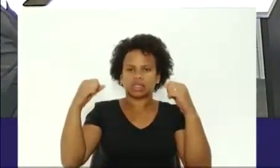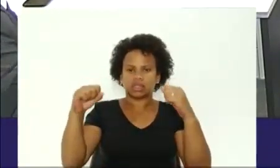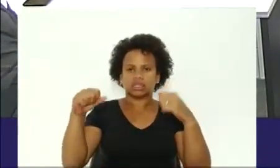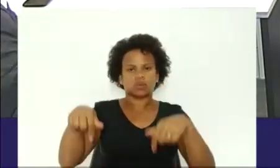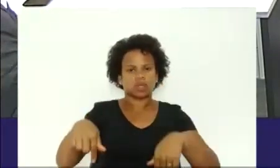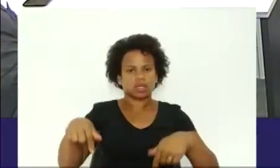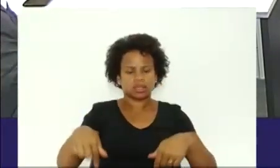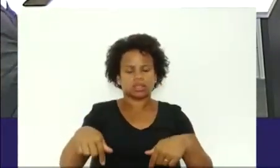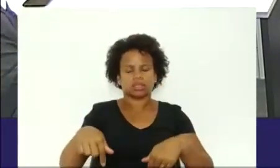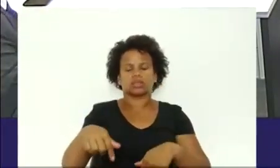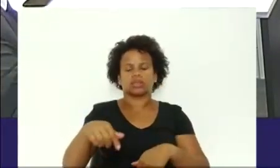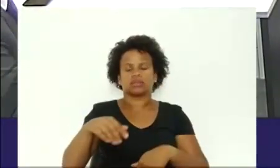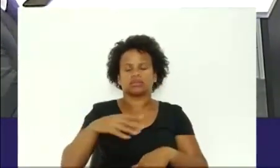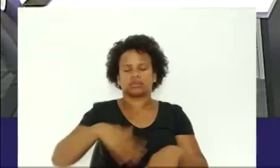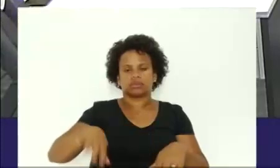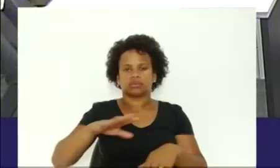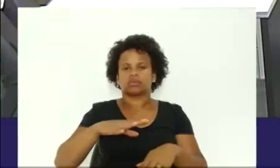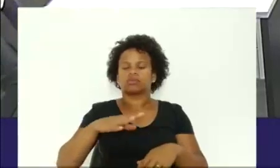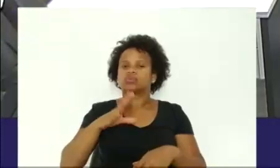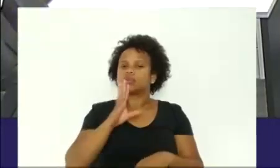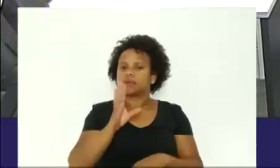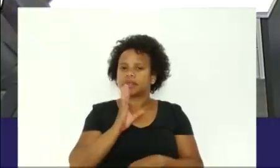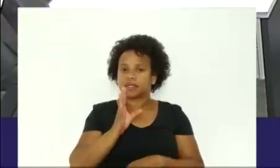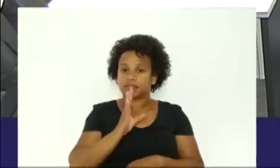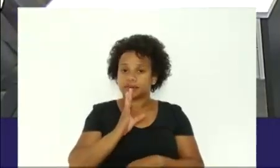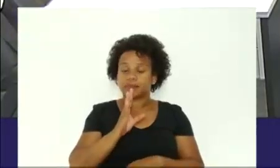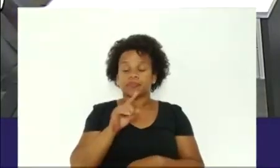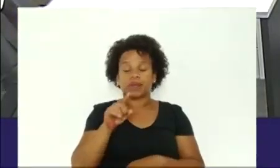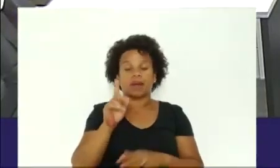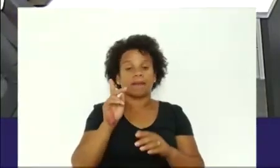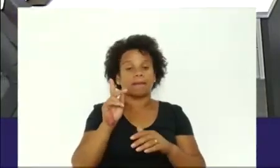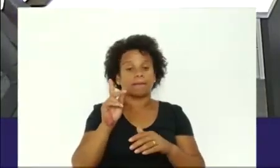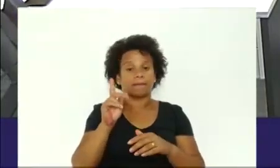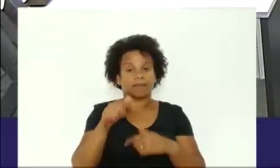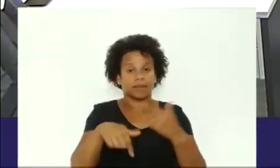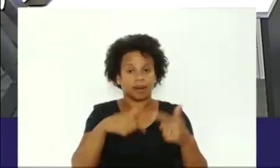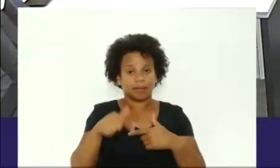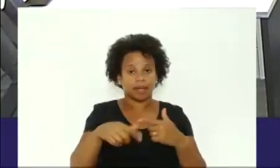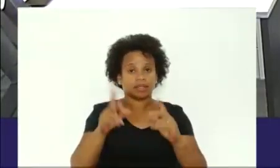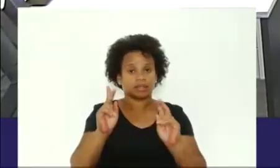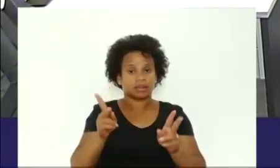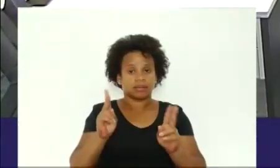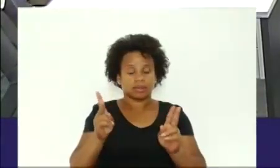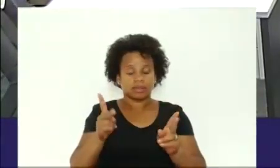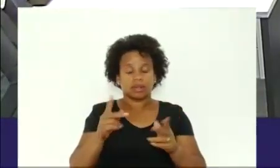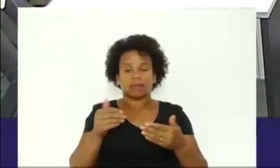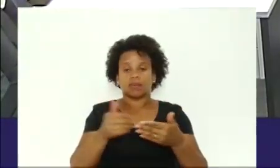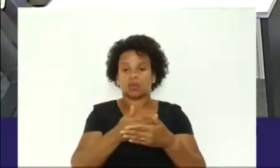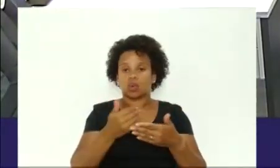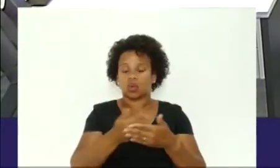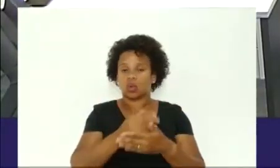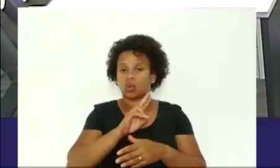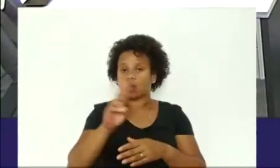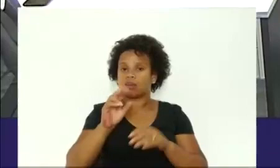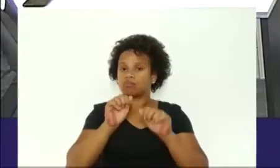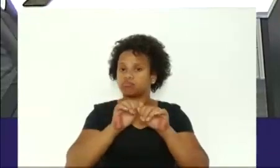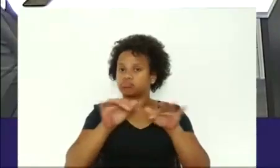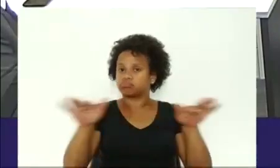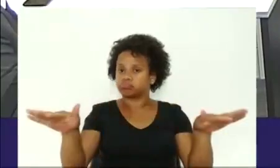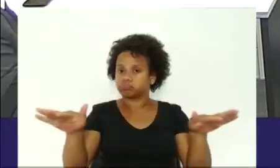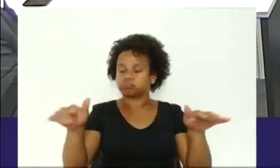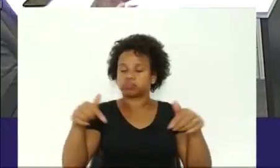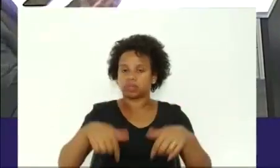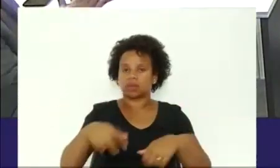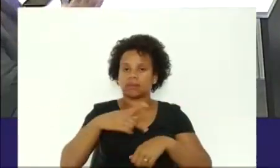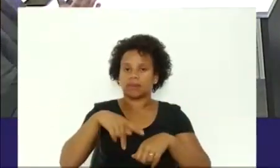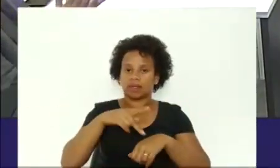cidade. Através do seu trabalho, sempre projetou o nome de Botucatu dentro e fora do país. Uma salva de palmas